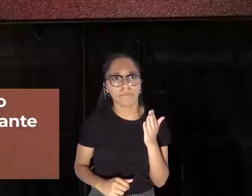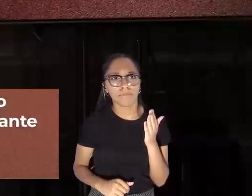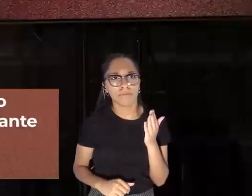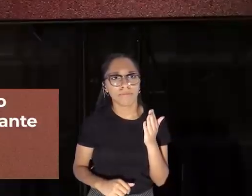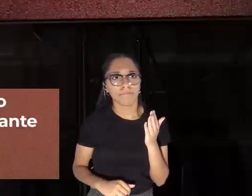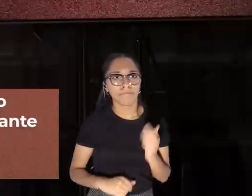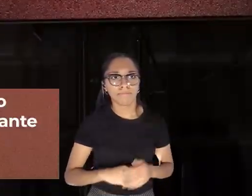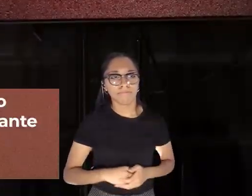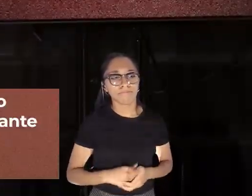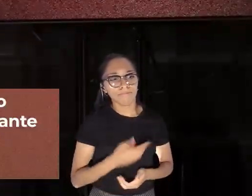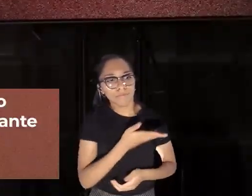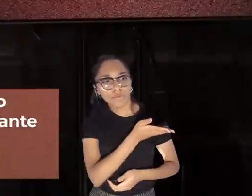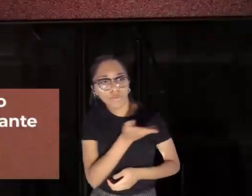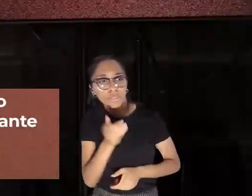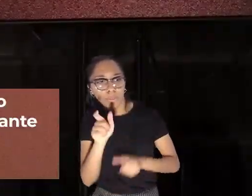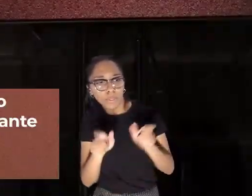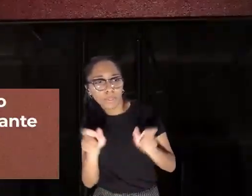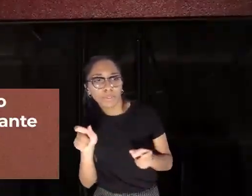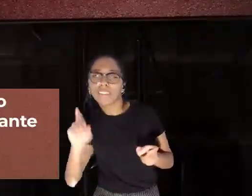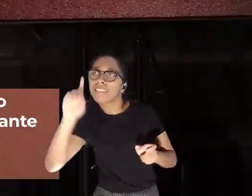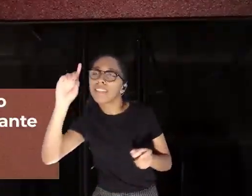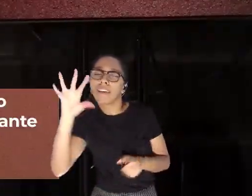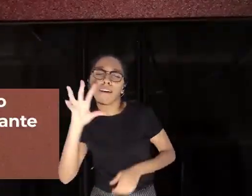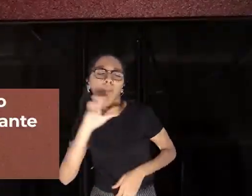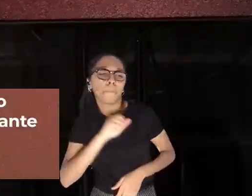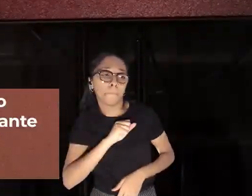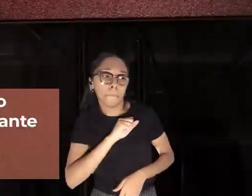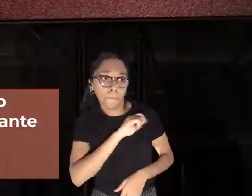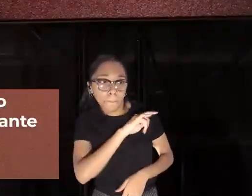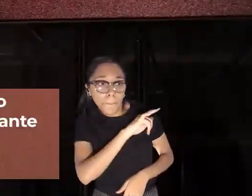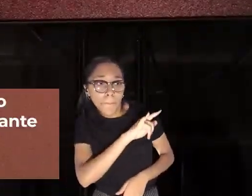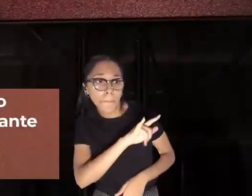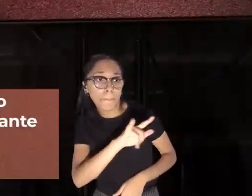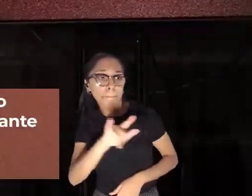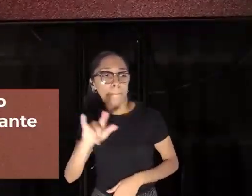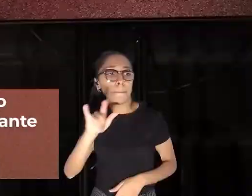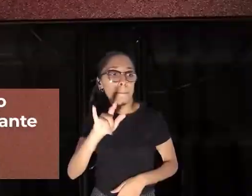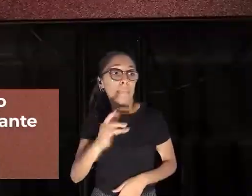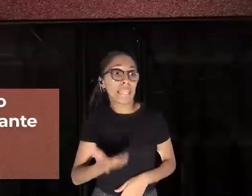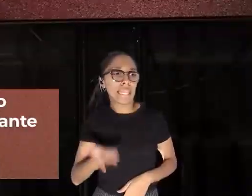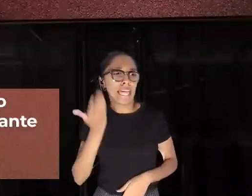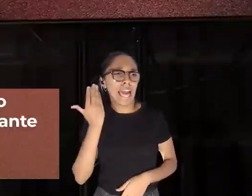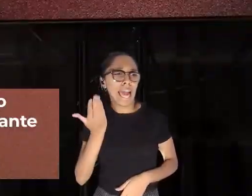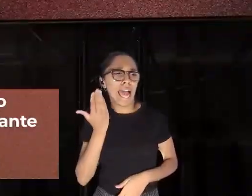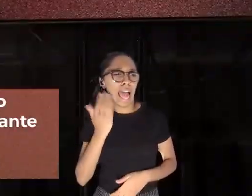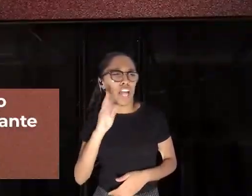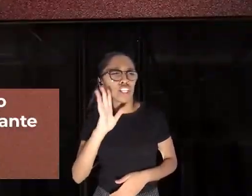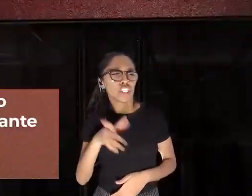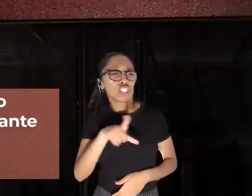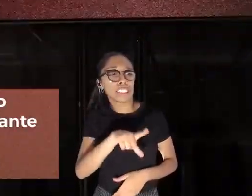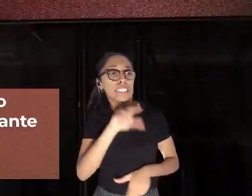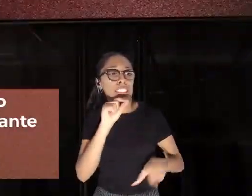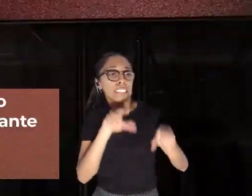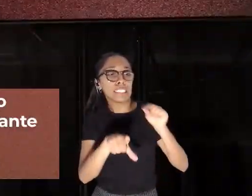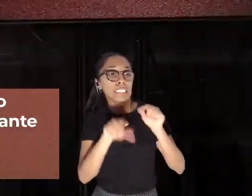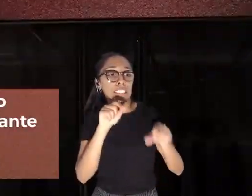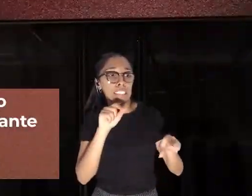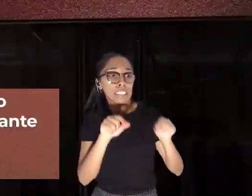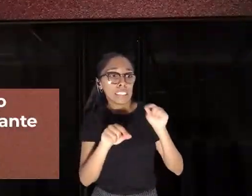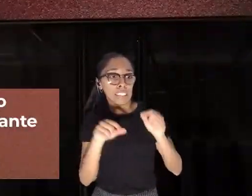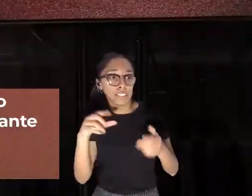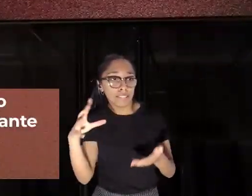irmãos amados pelo Senhor, porque desde o princípio Deus os escolheu para serem salvos, mediante a